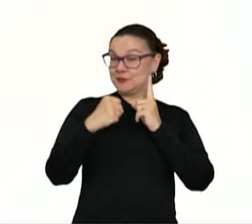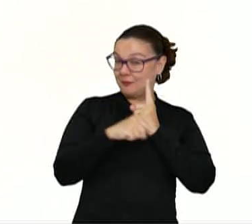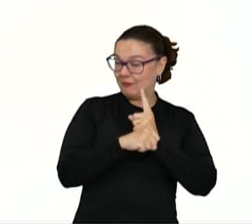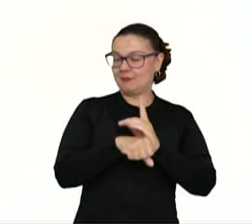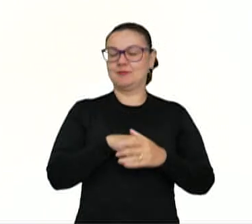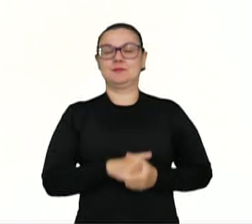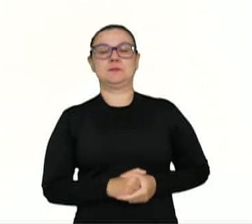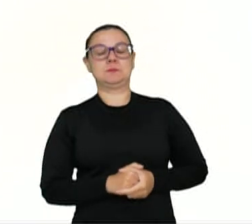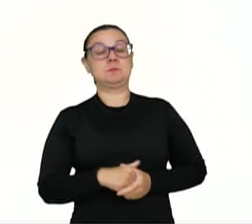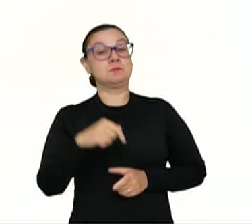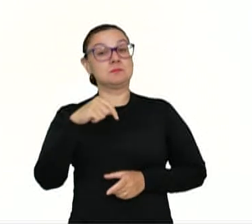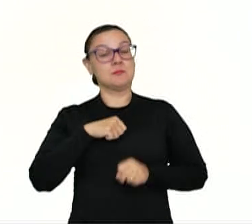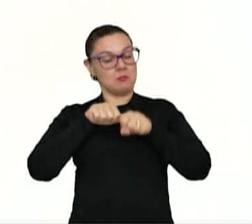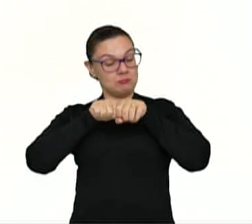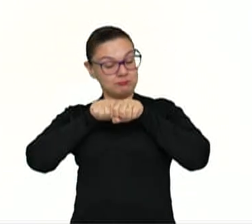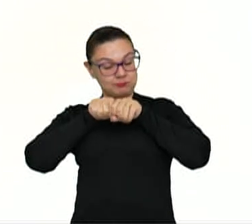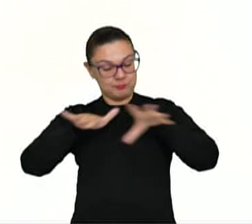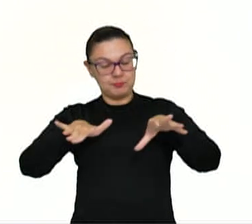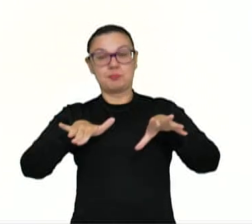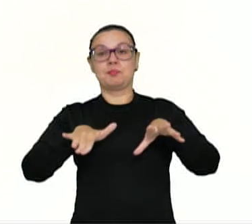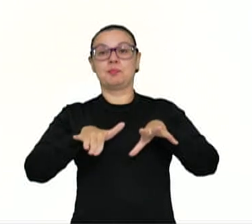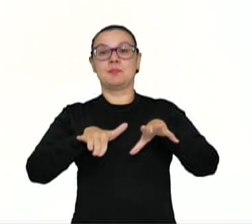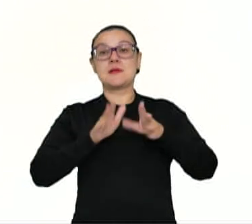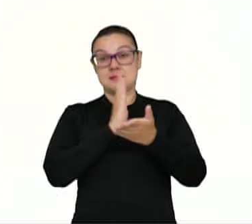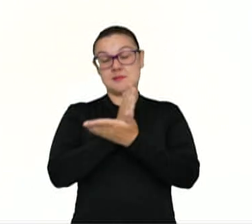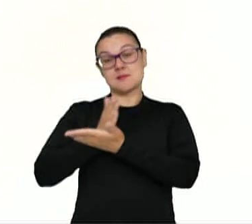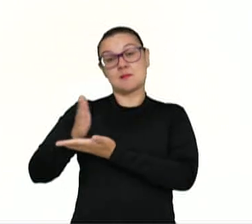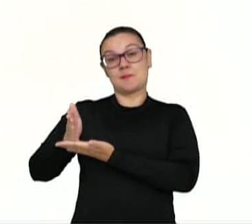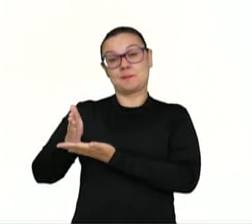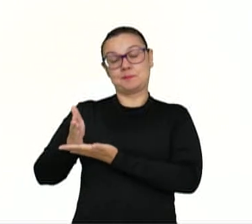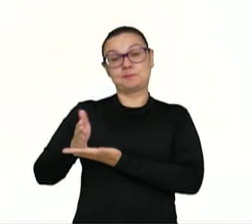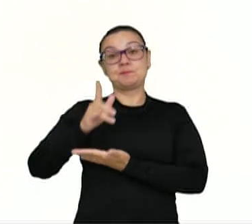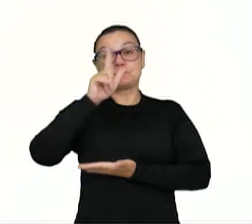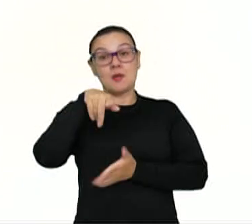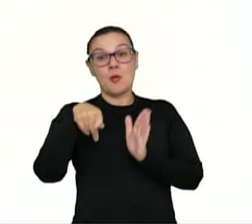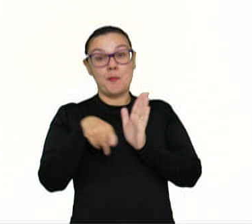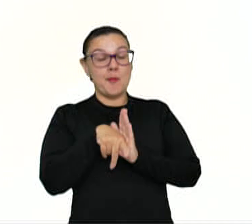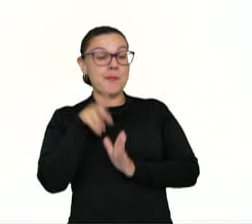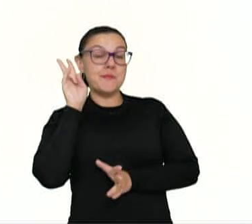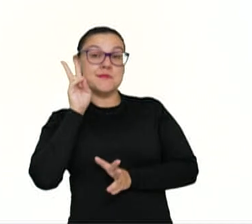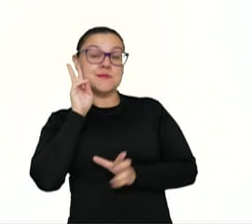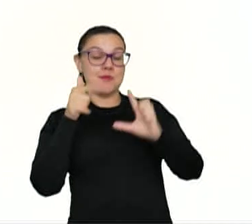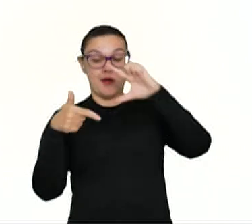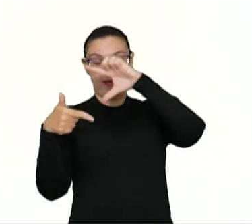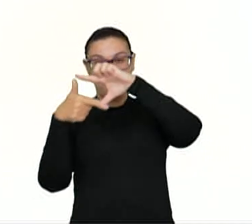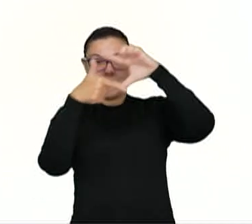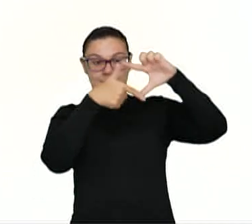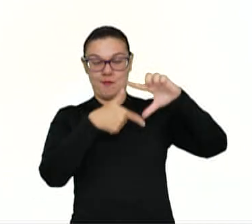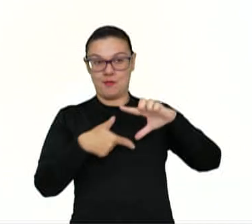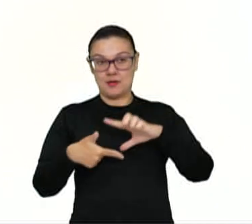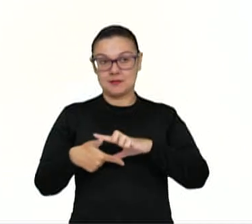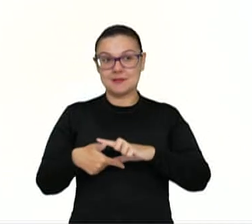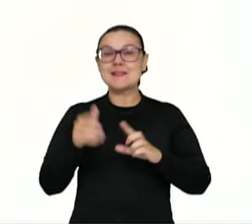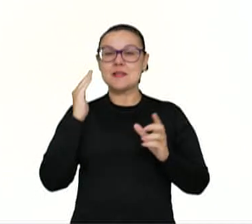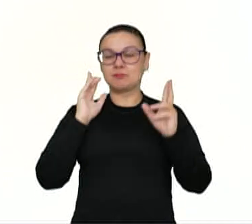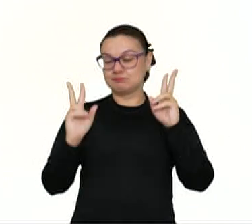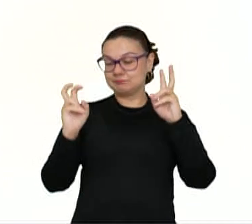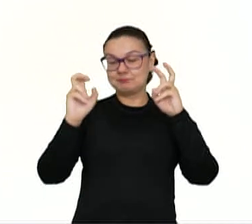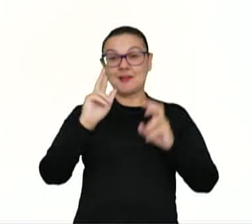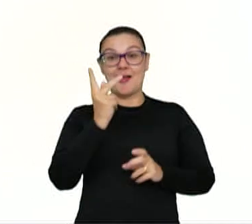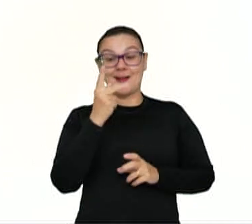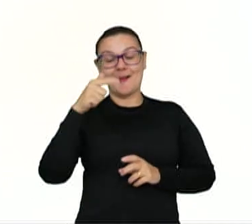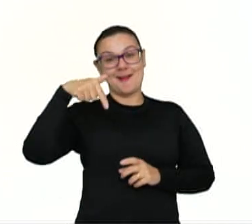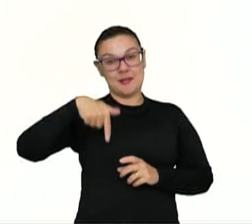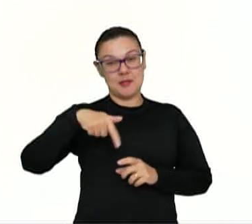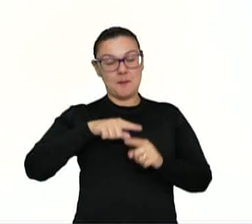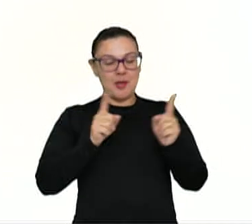né? Tem uma publicação bastante regular, são como histórias em quadrinhos, também chamadas de HQs, porém